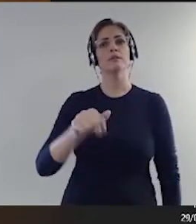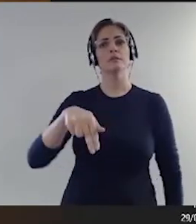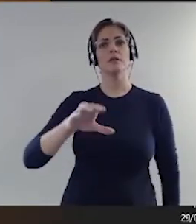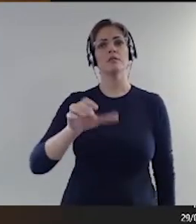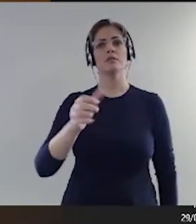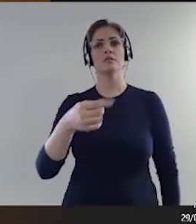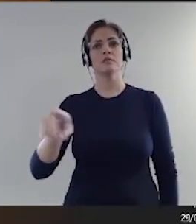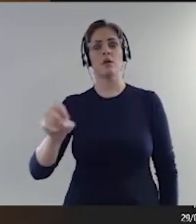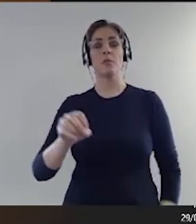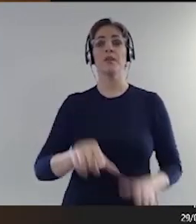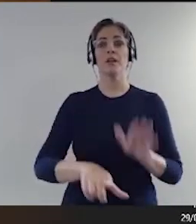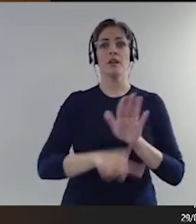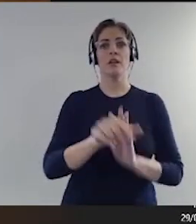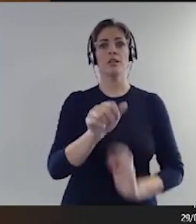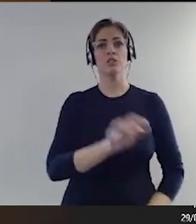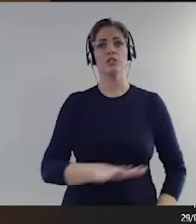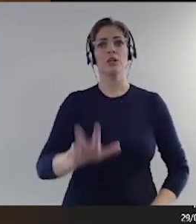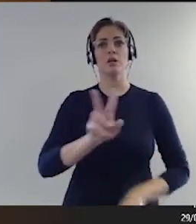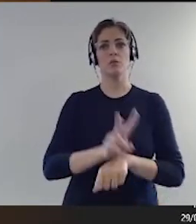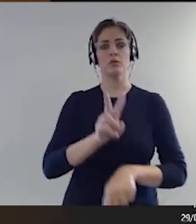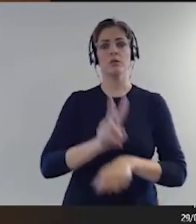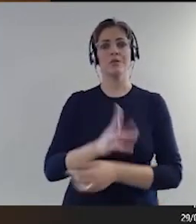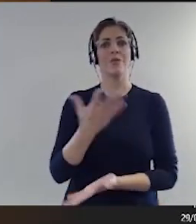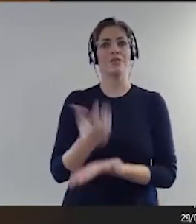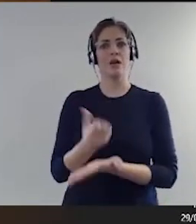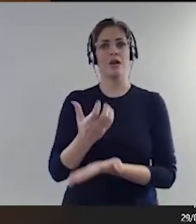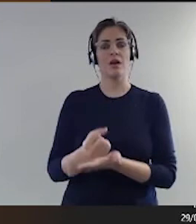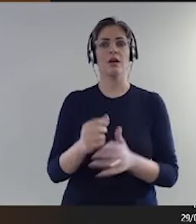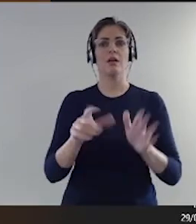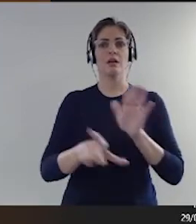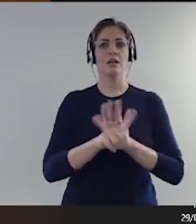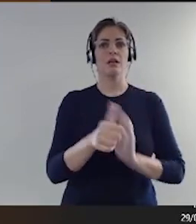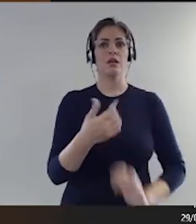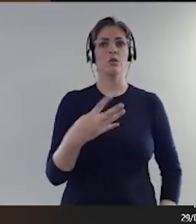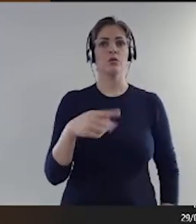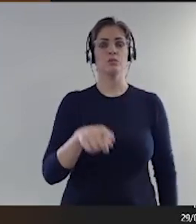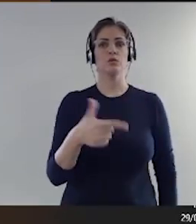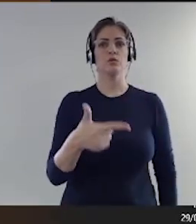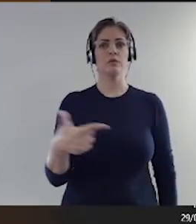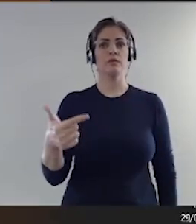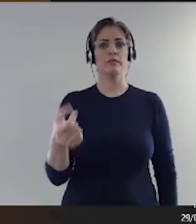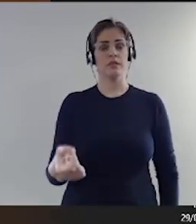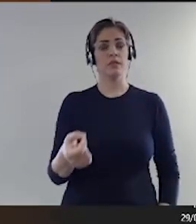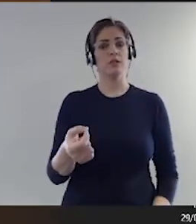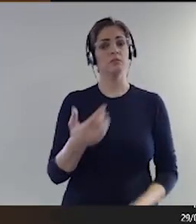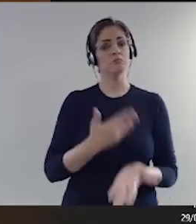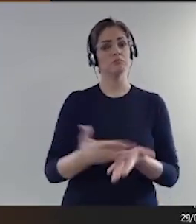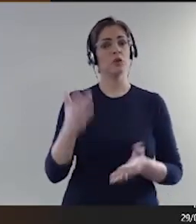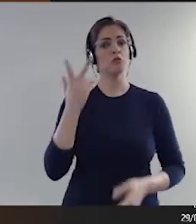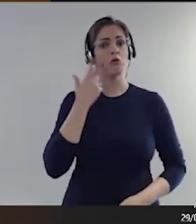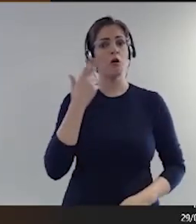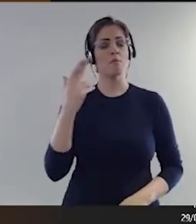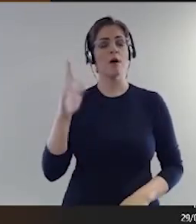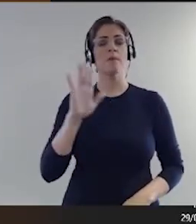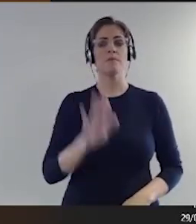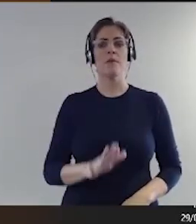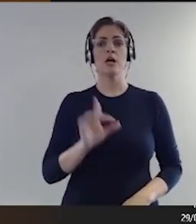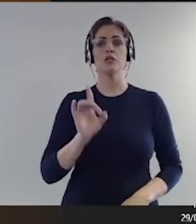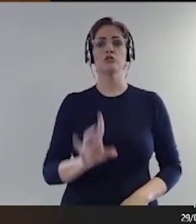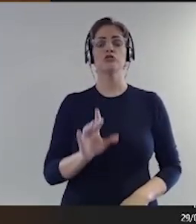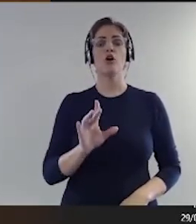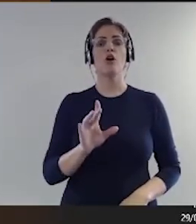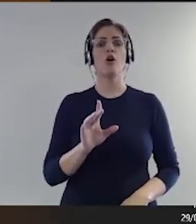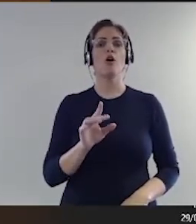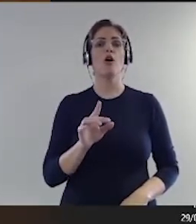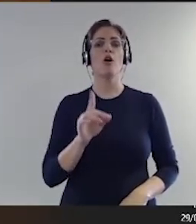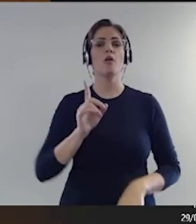de Dados, ela segundo a Lei 14.010/2020, ela entraria em vigor normalmente, tá? Mas apenas as